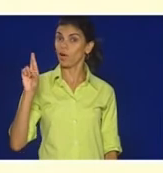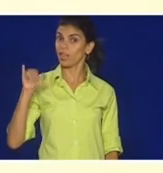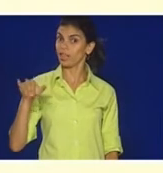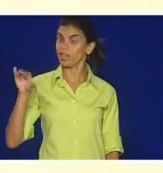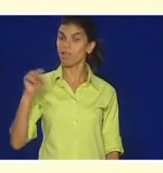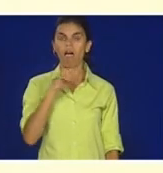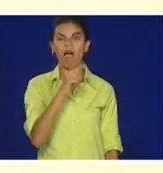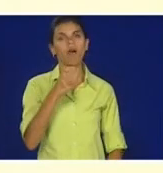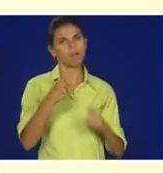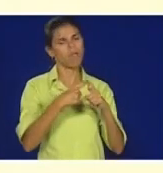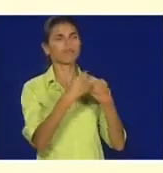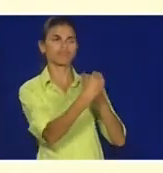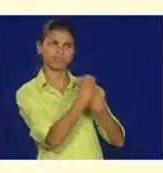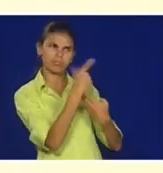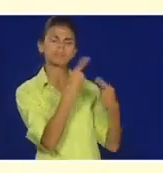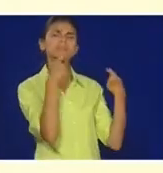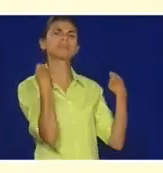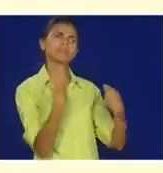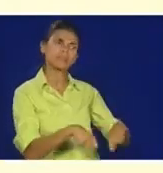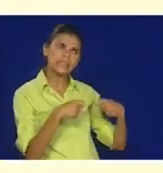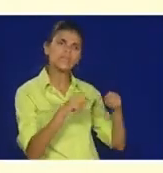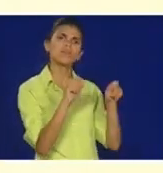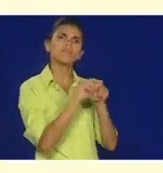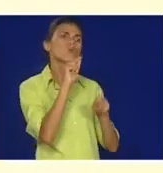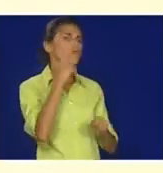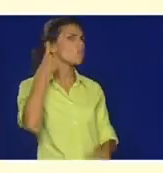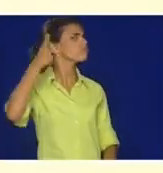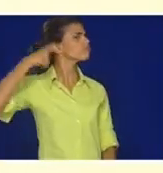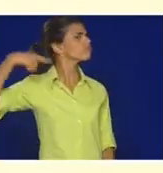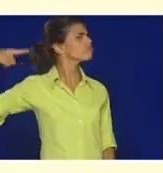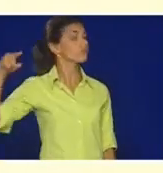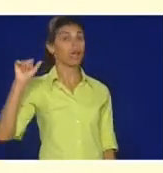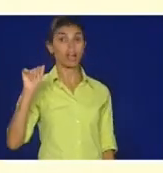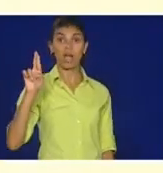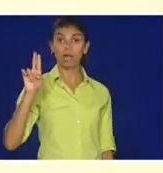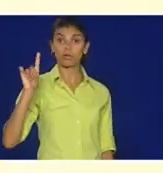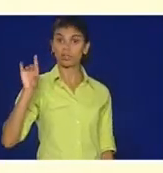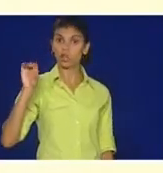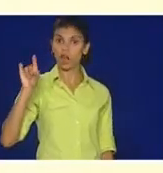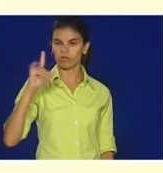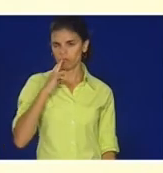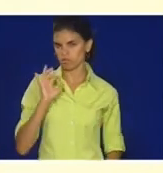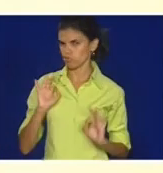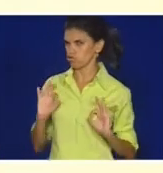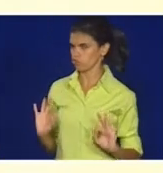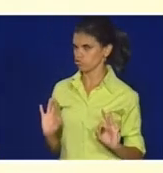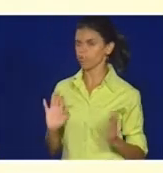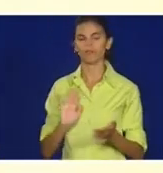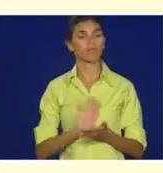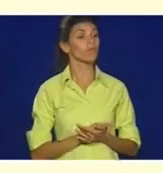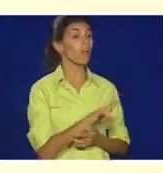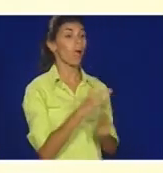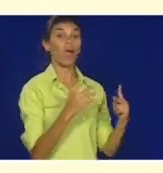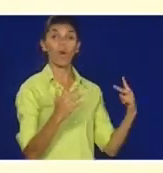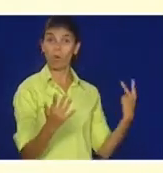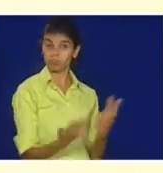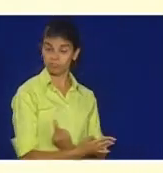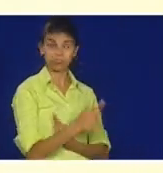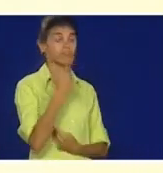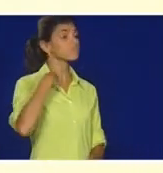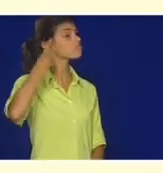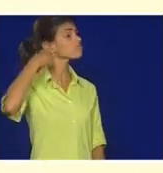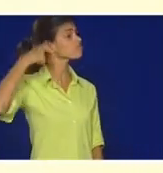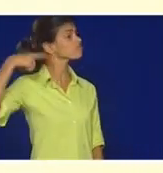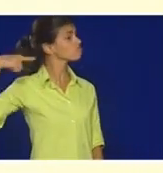né? E o otorrino me indicou uma audiologista, muito chique. E